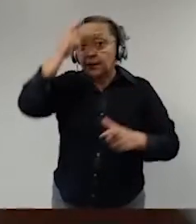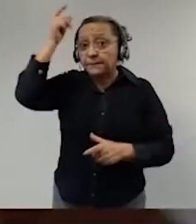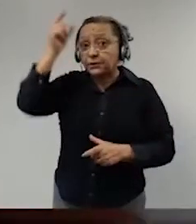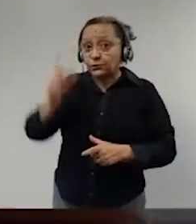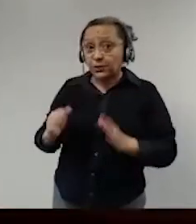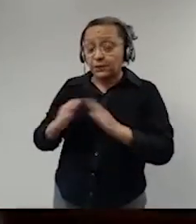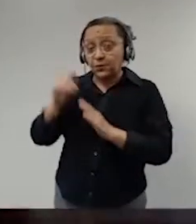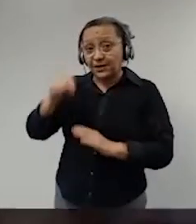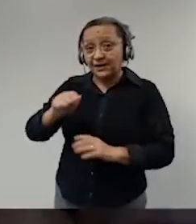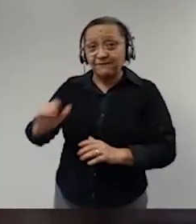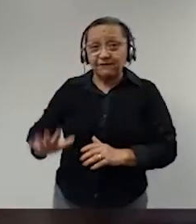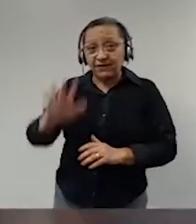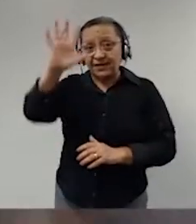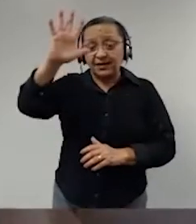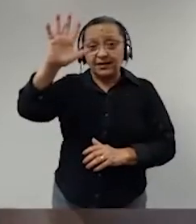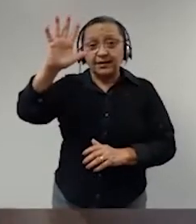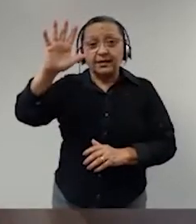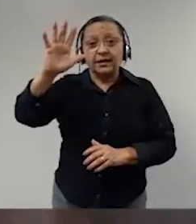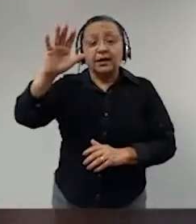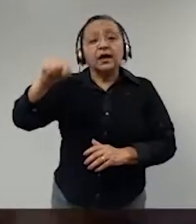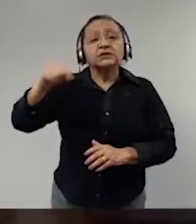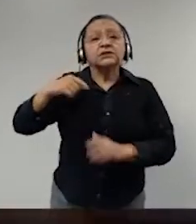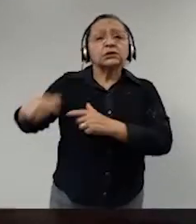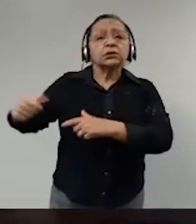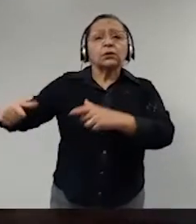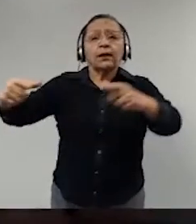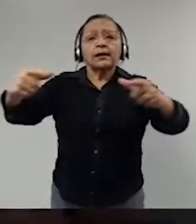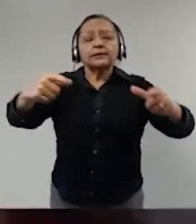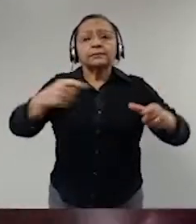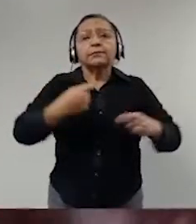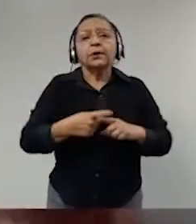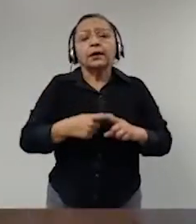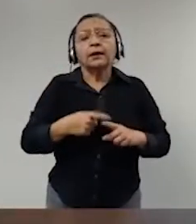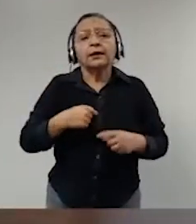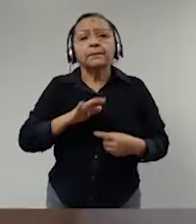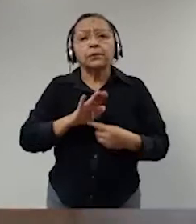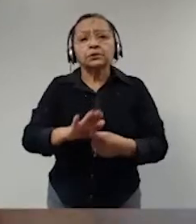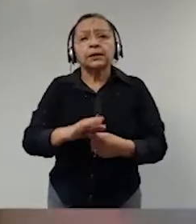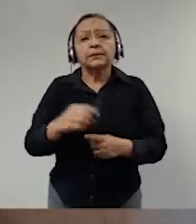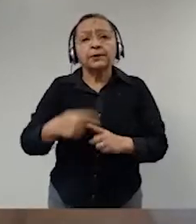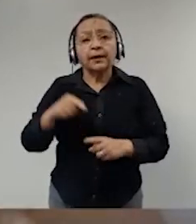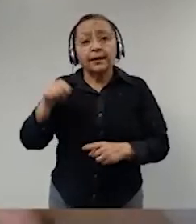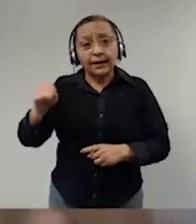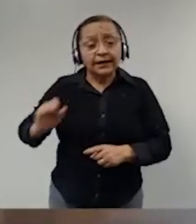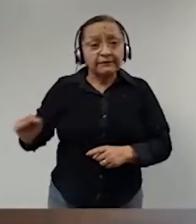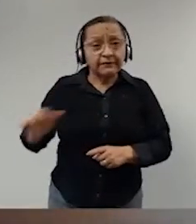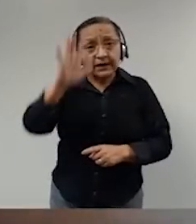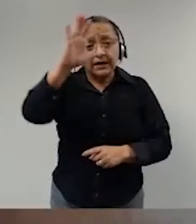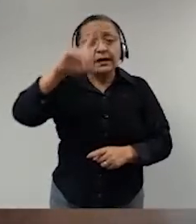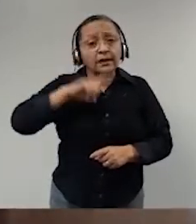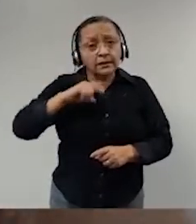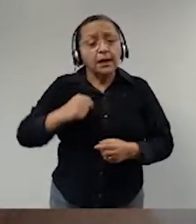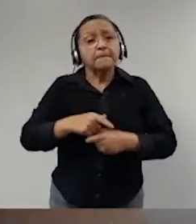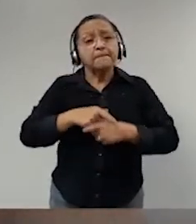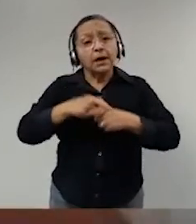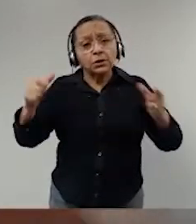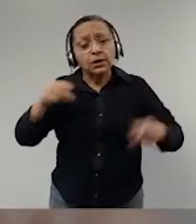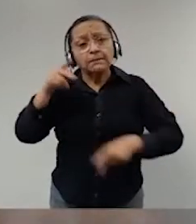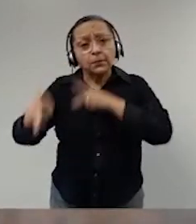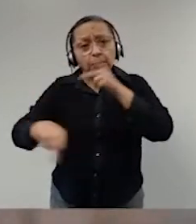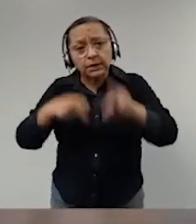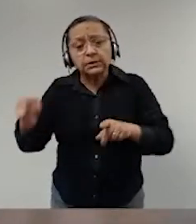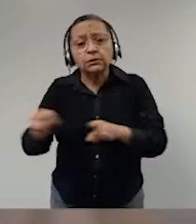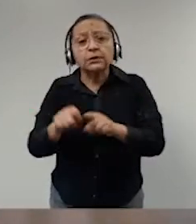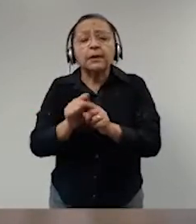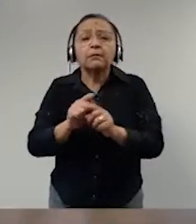falo favela e quando eu falo esses lugares, já está dito que lá nós estamos falando de preto, de maioria de população e de uma